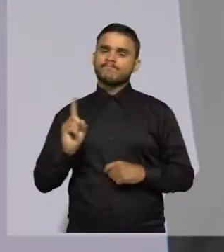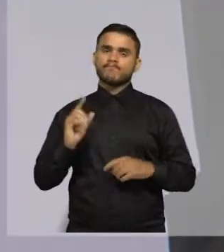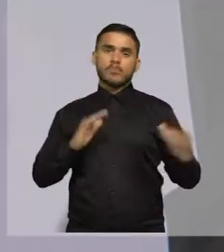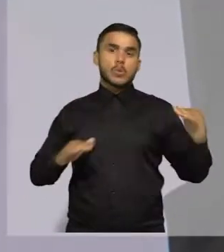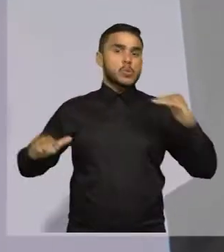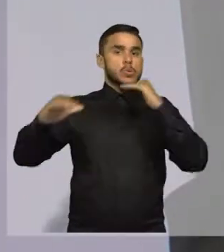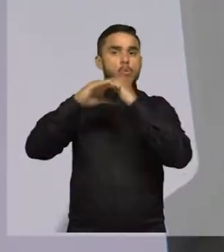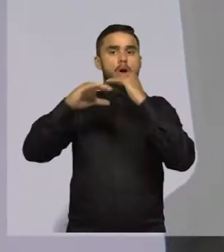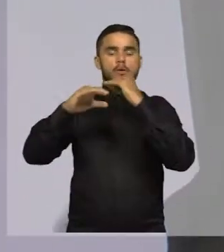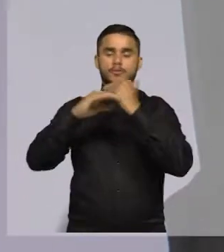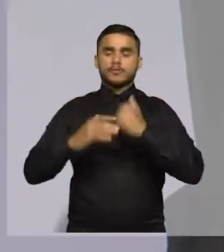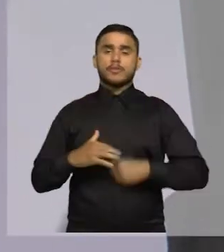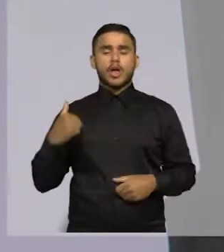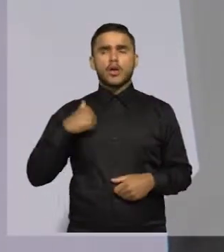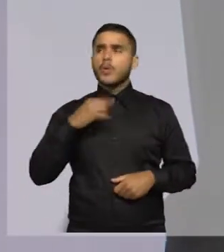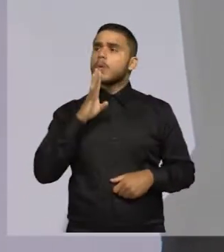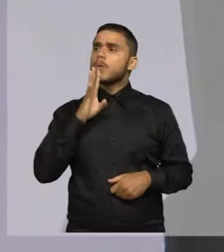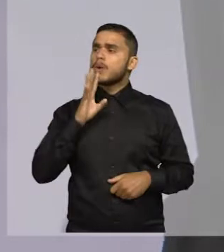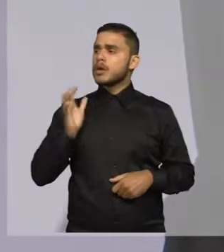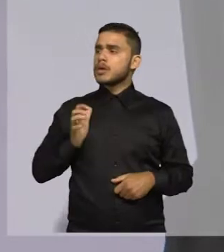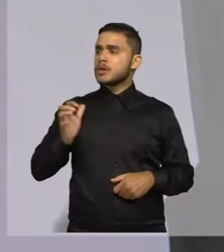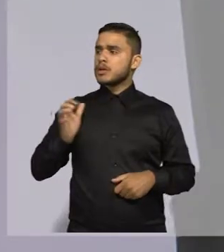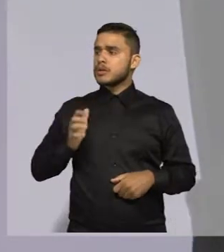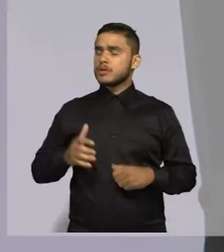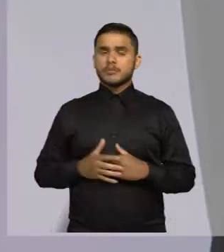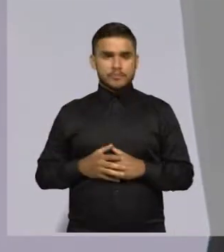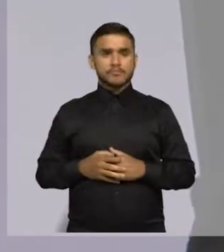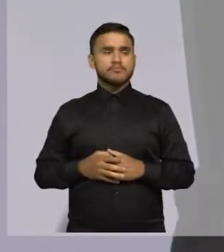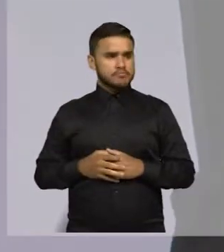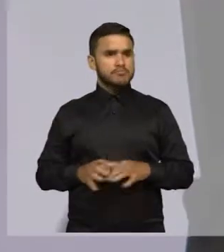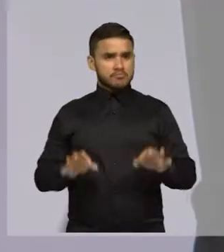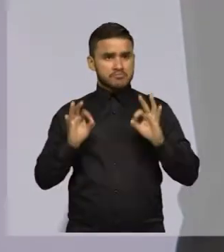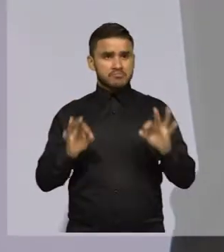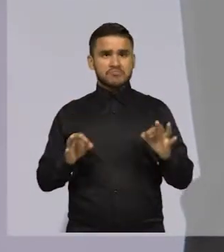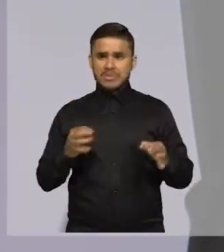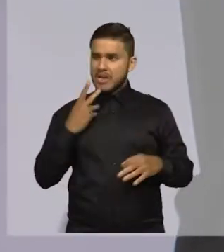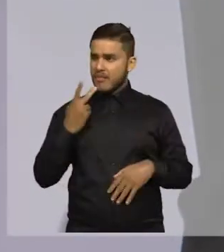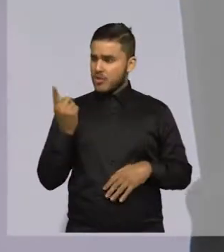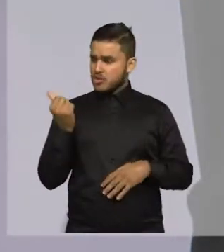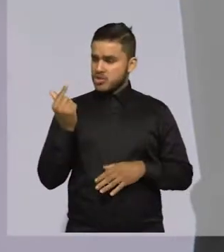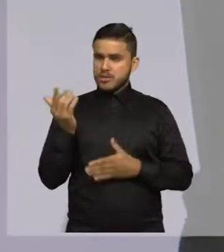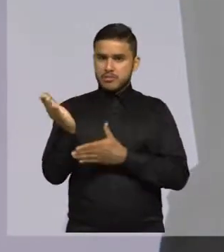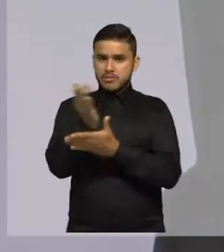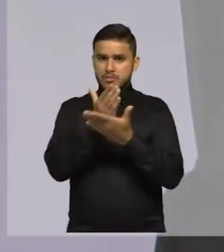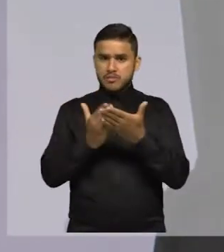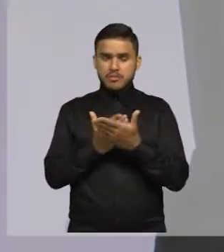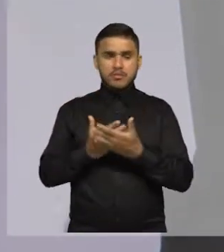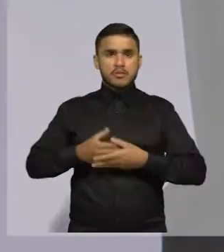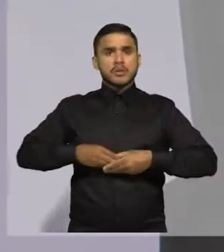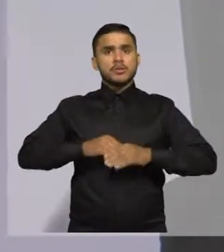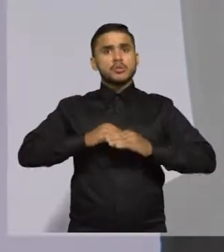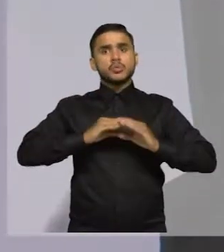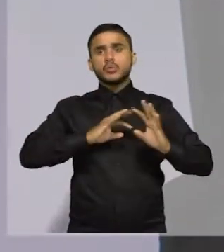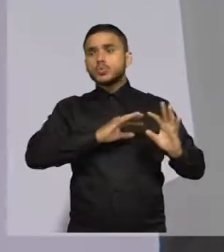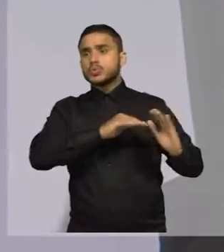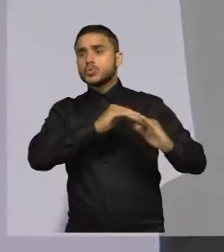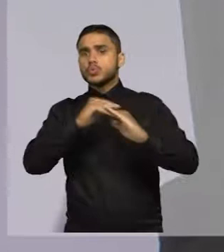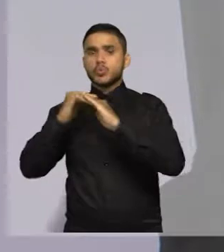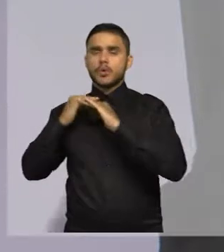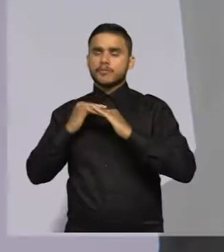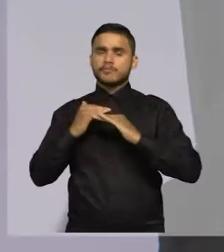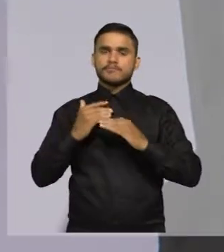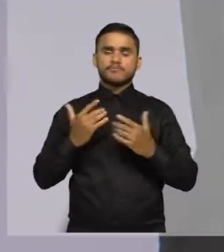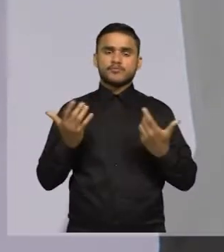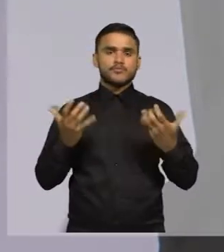né? Poucos ricos que eu conheço gostariam que fosse realmente repartida a riqueza